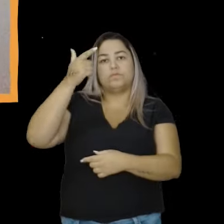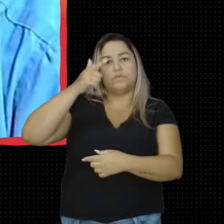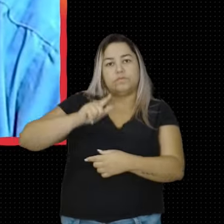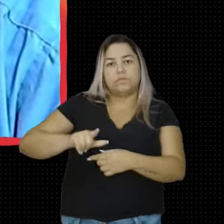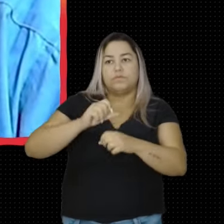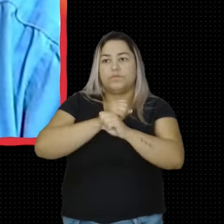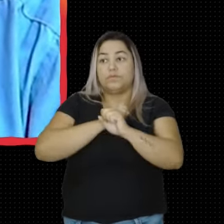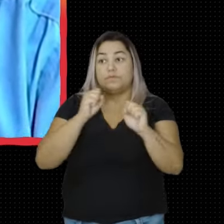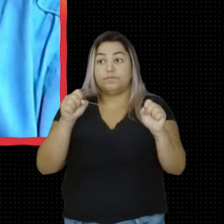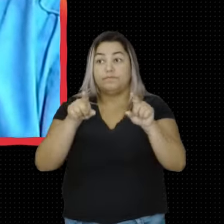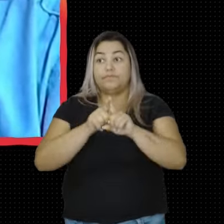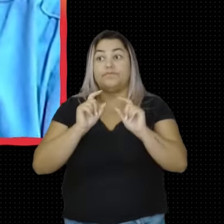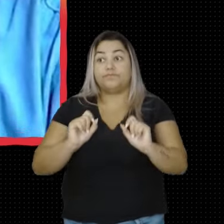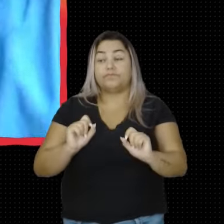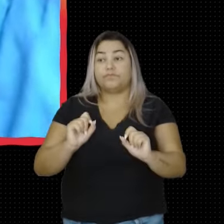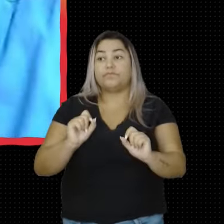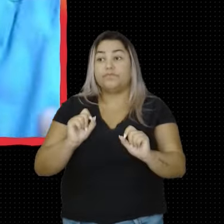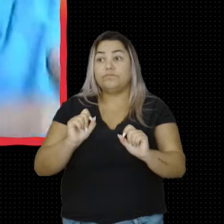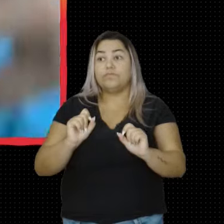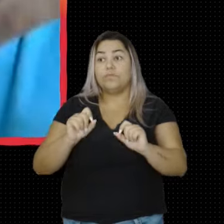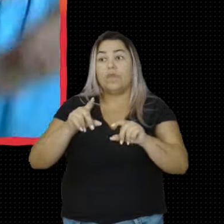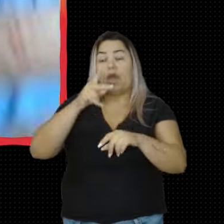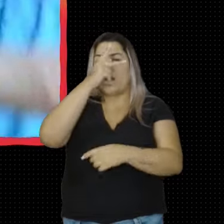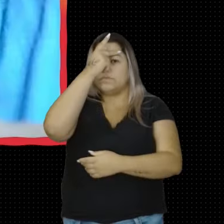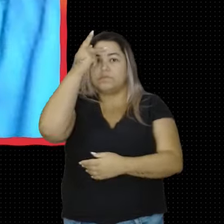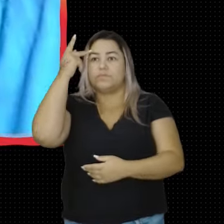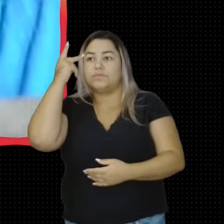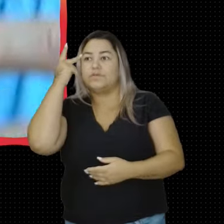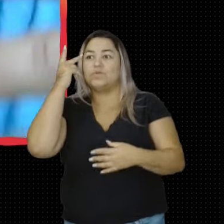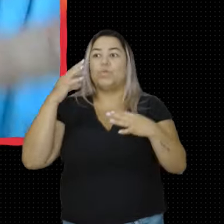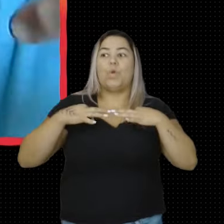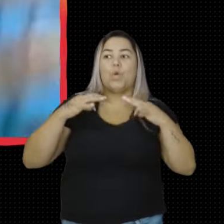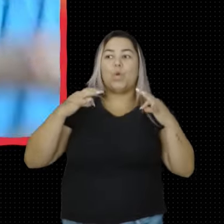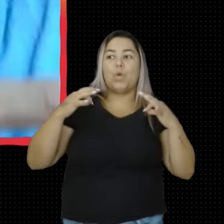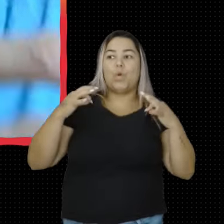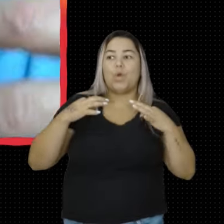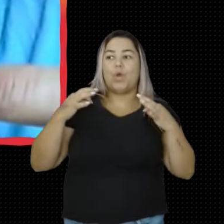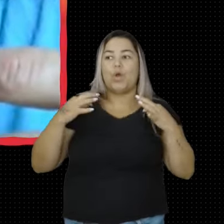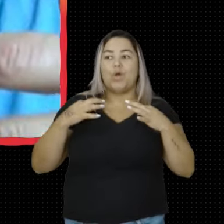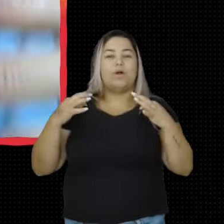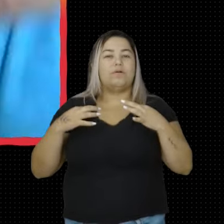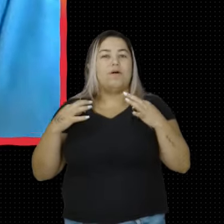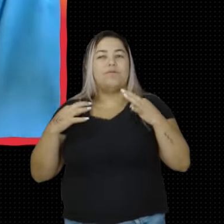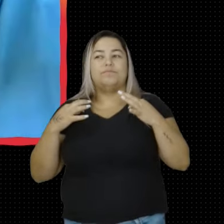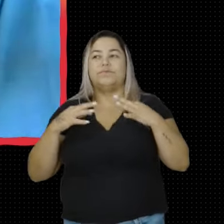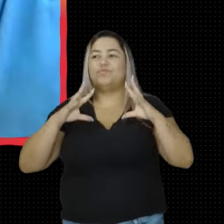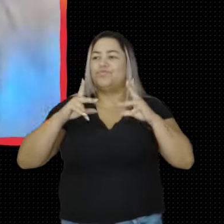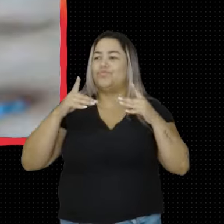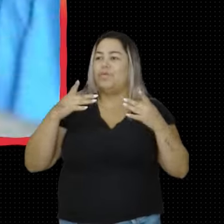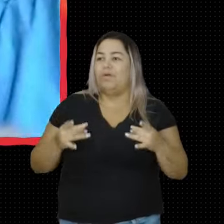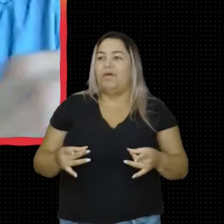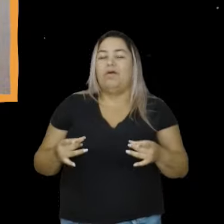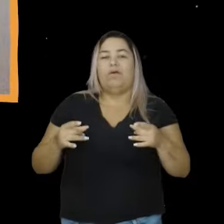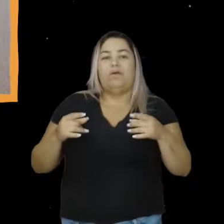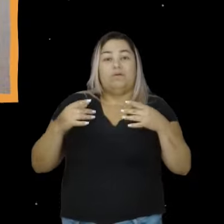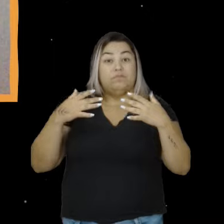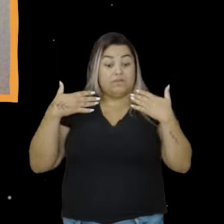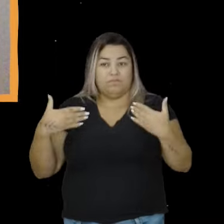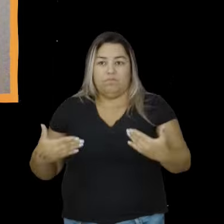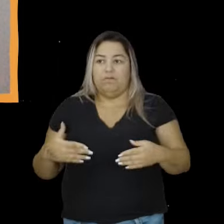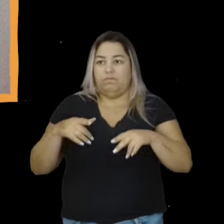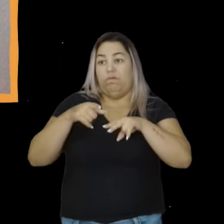possível. Os carros ficavam enfeitados, as pessoas saíam com roupas enfeitadas da cabeça aos pés.